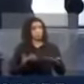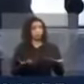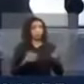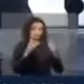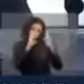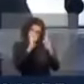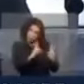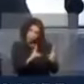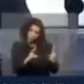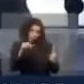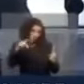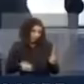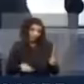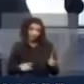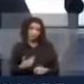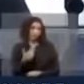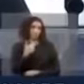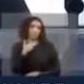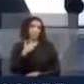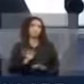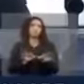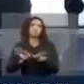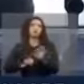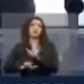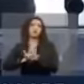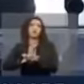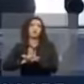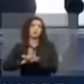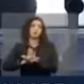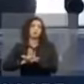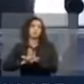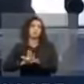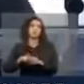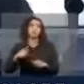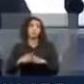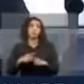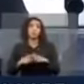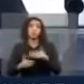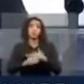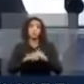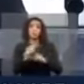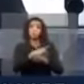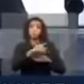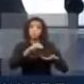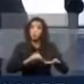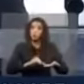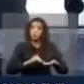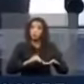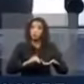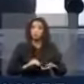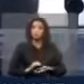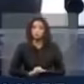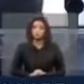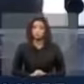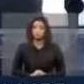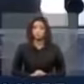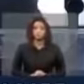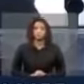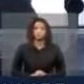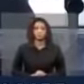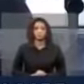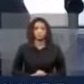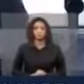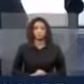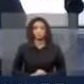a esse excelso tribunal legislar em matéria de competência do Congresso Nacional. Salienta-se ainda que